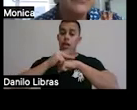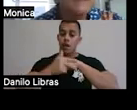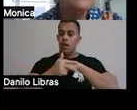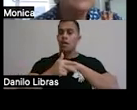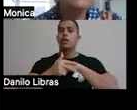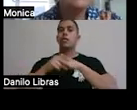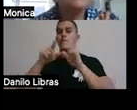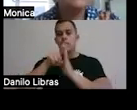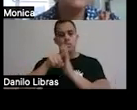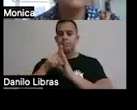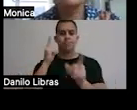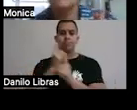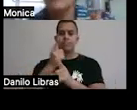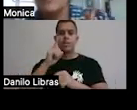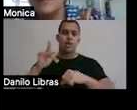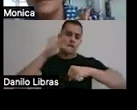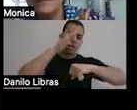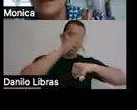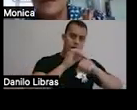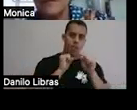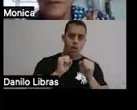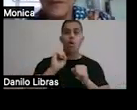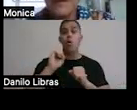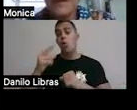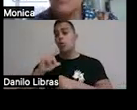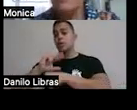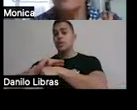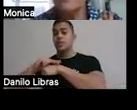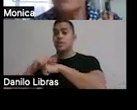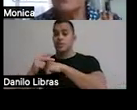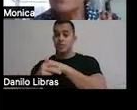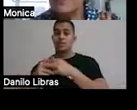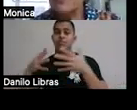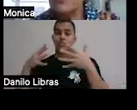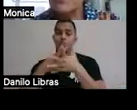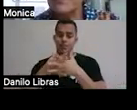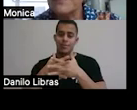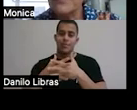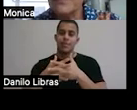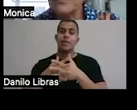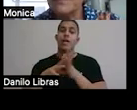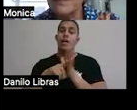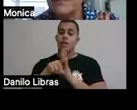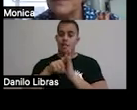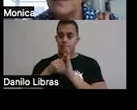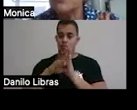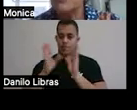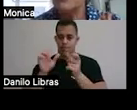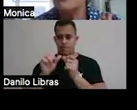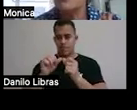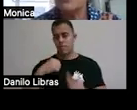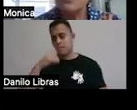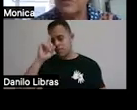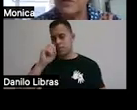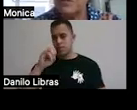Então, falar assim, você está com dengue, mas também poderia ser Zika. E um exame, não sei se algum de vocês já fez o exame de